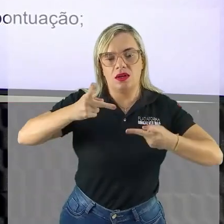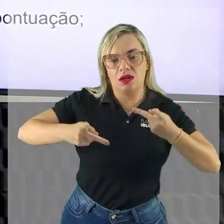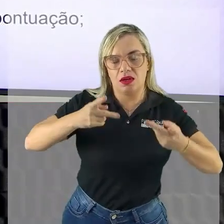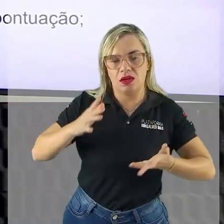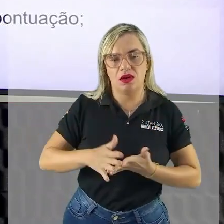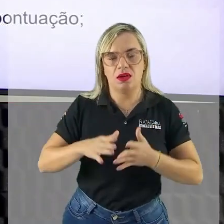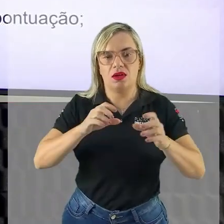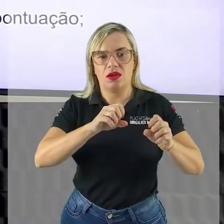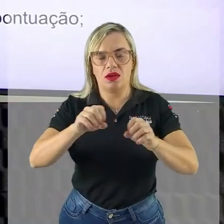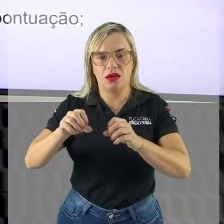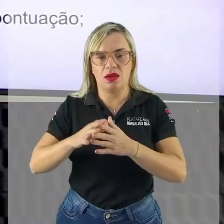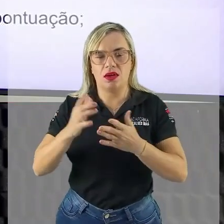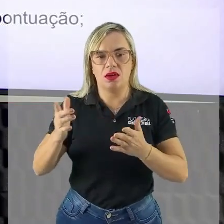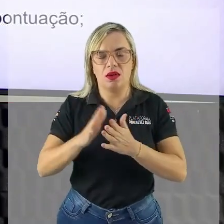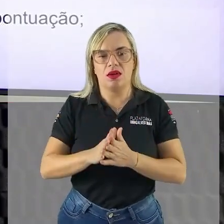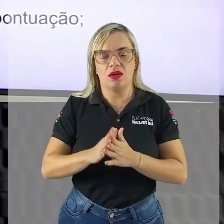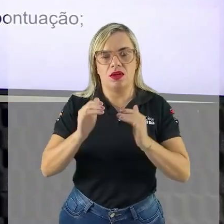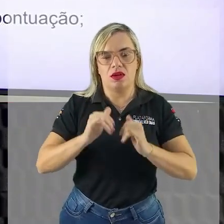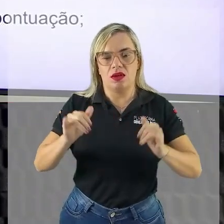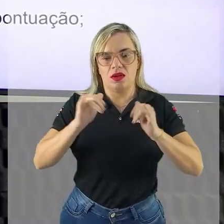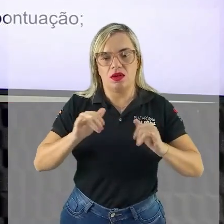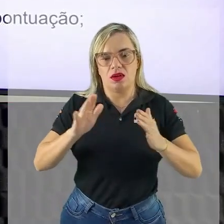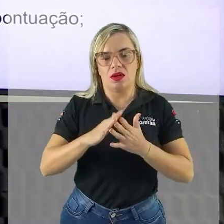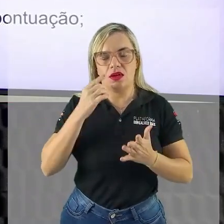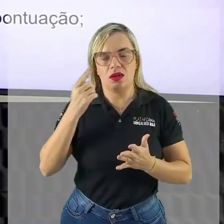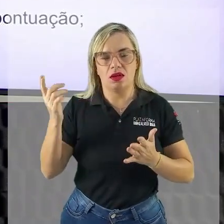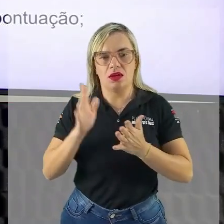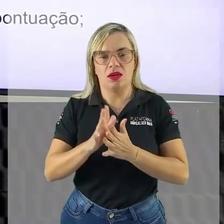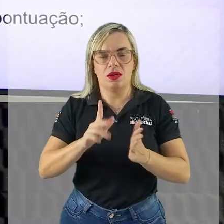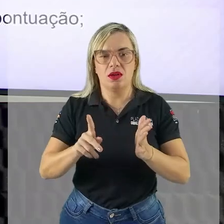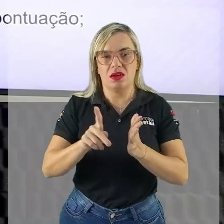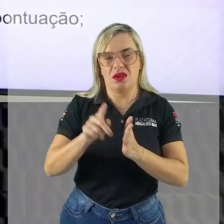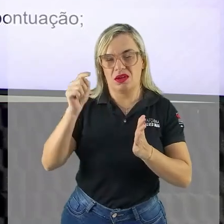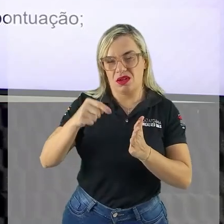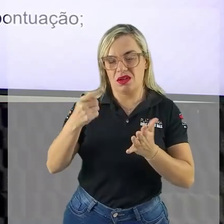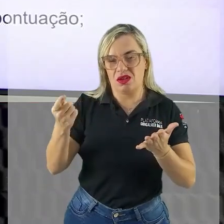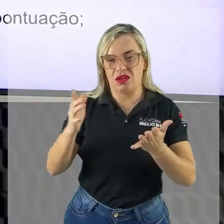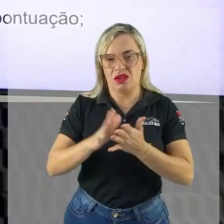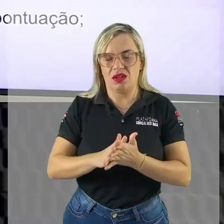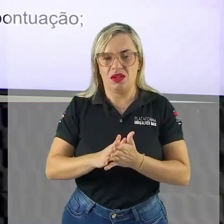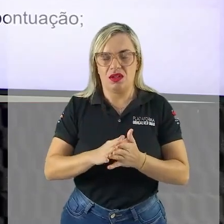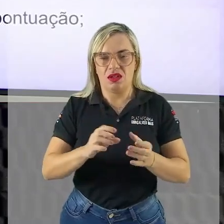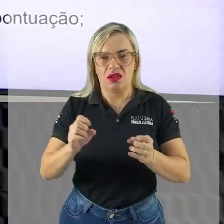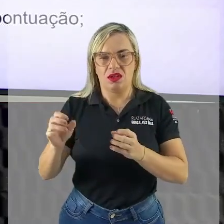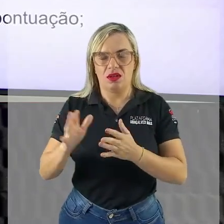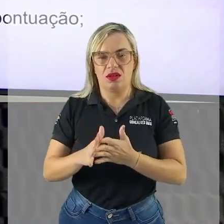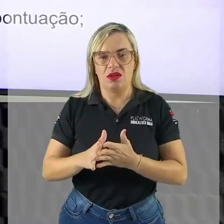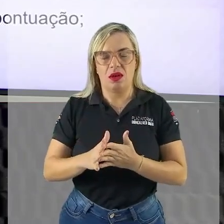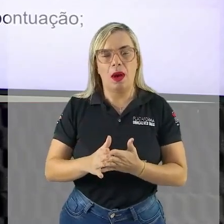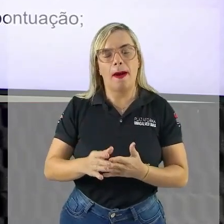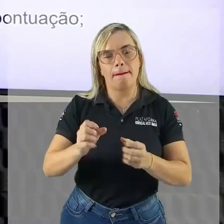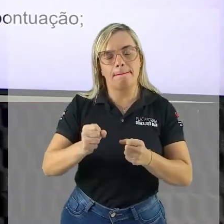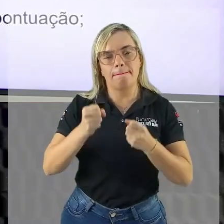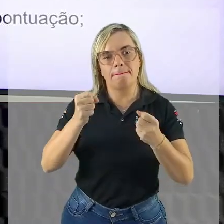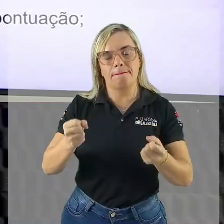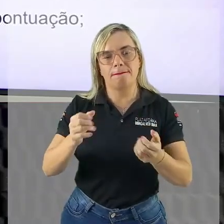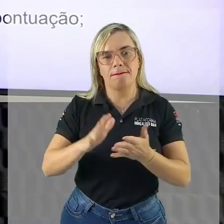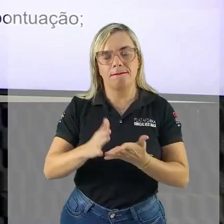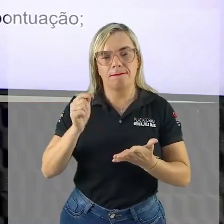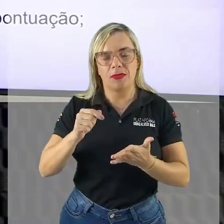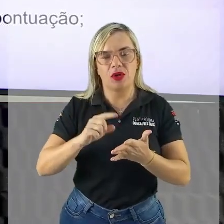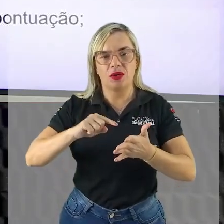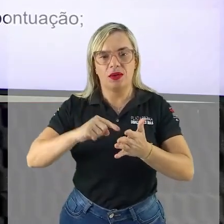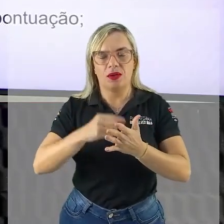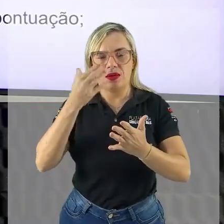utilizo a vírgula de maneira equivocada, o ponto e vírgula de maneira equivocada, isso pode prejudicar até a fluidez do meu texto, a quebra